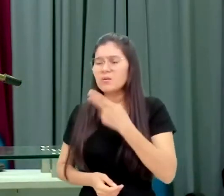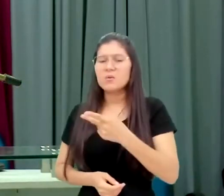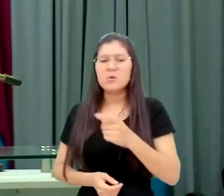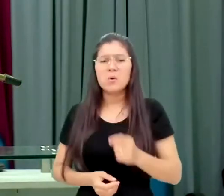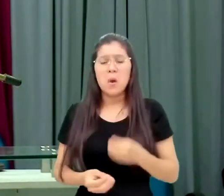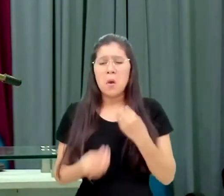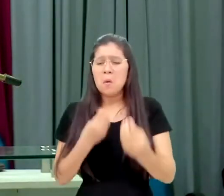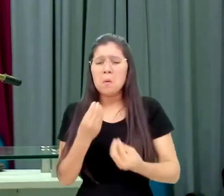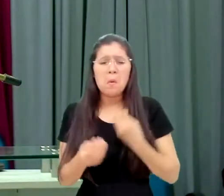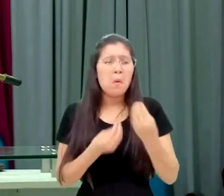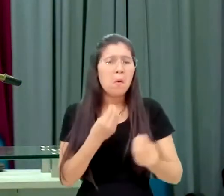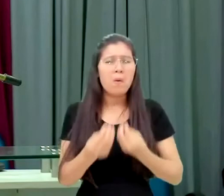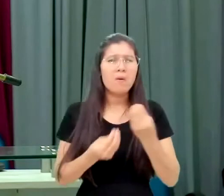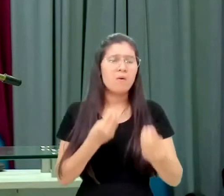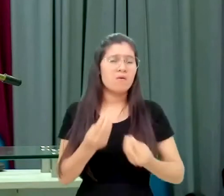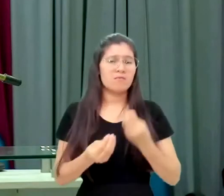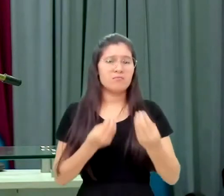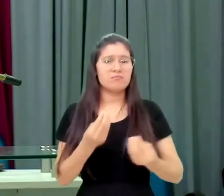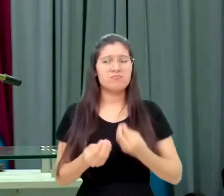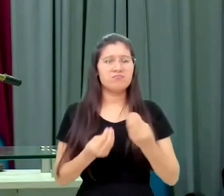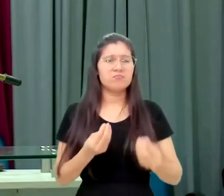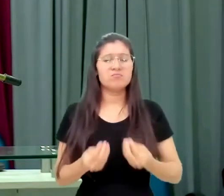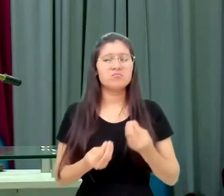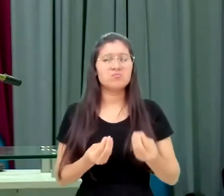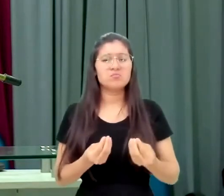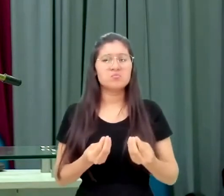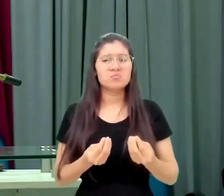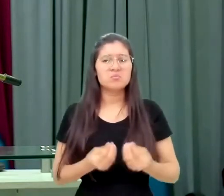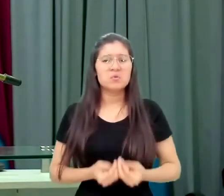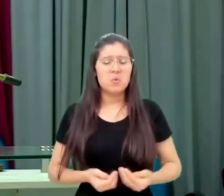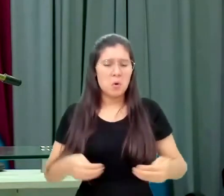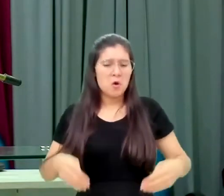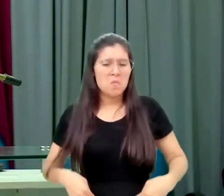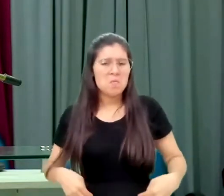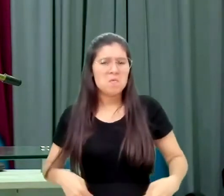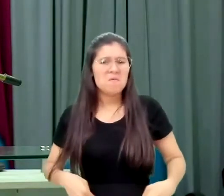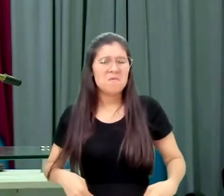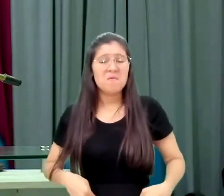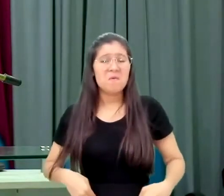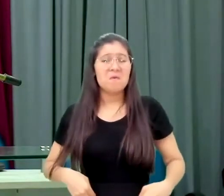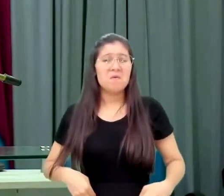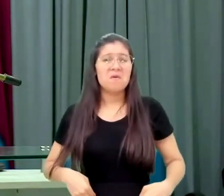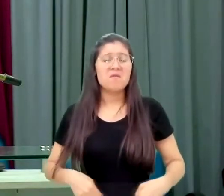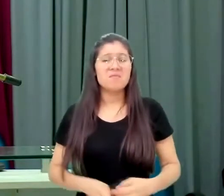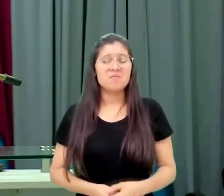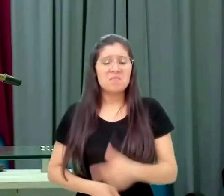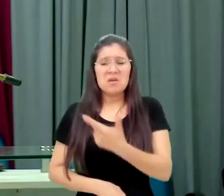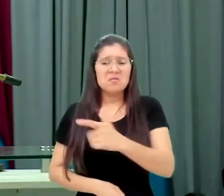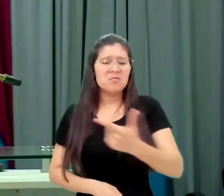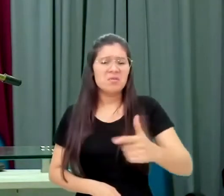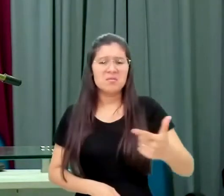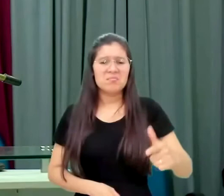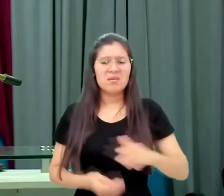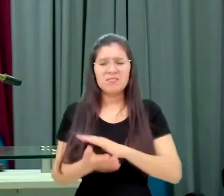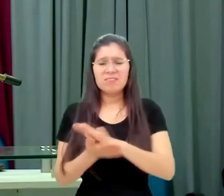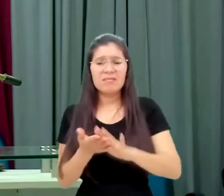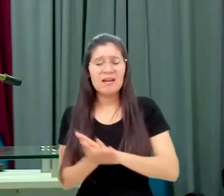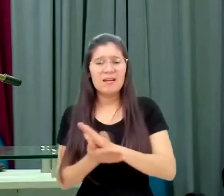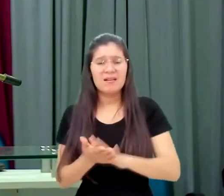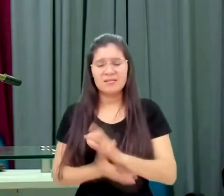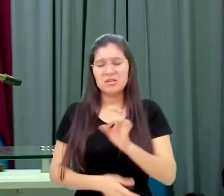casa, mulher? E a mulher diz, eu não tenho nada, eu tenho só uma botija de